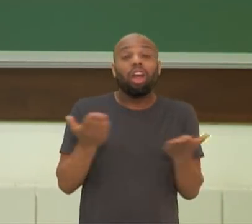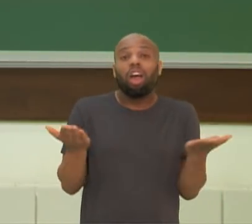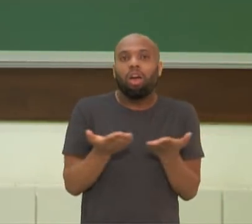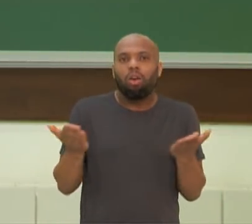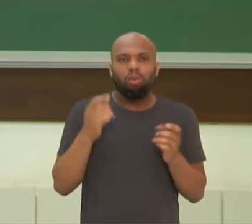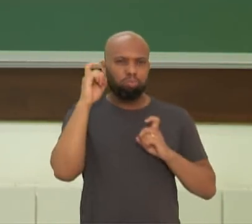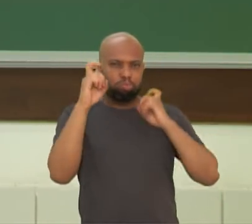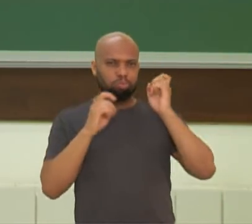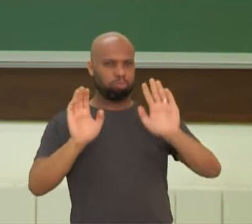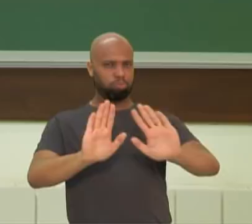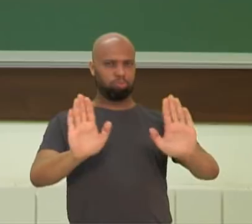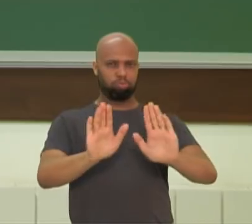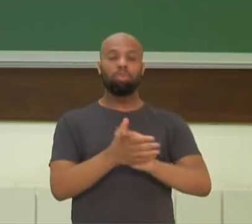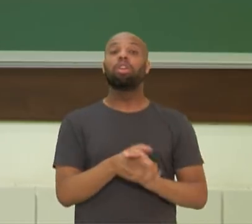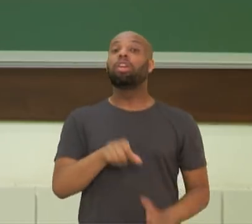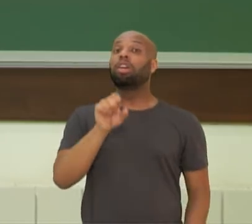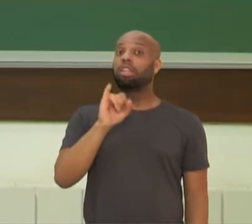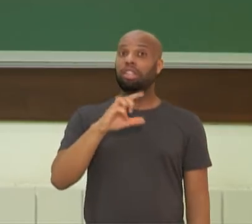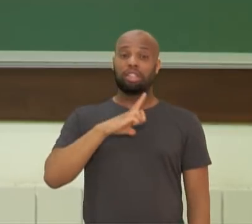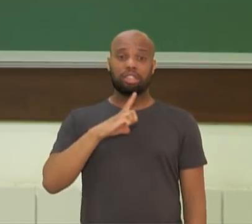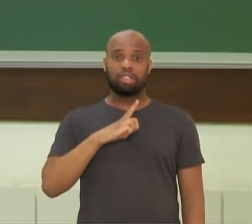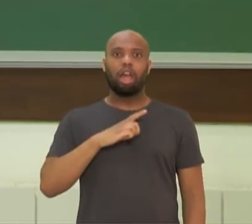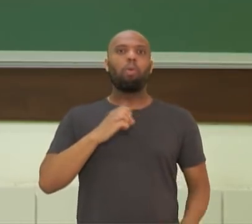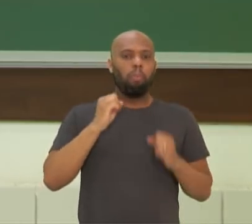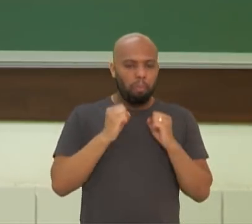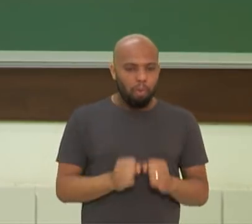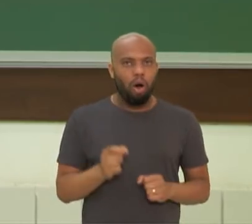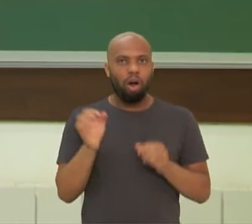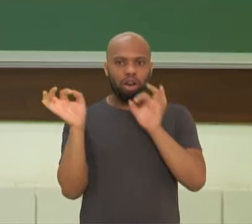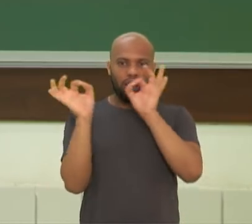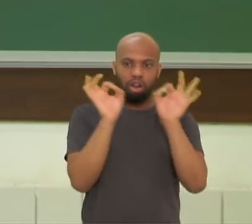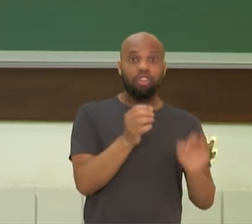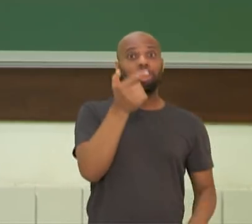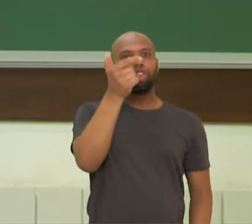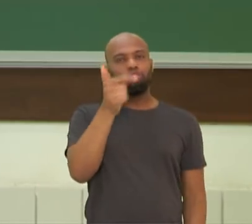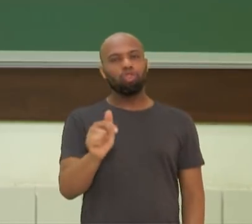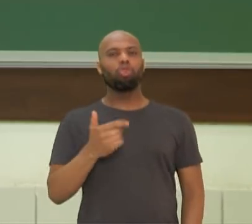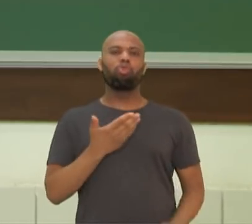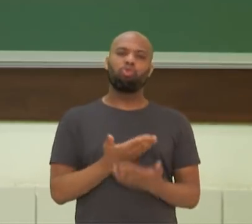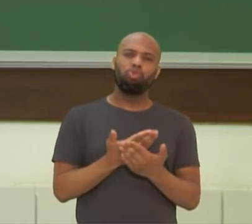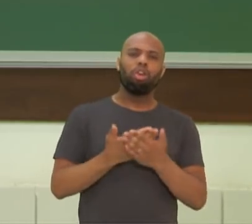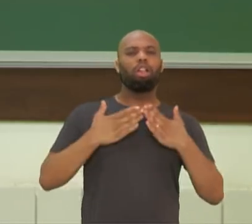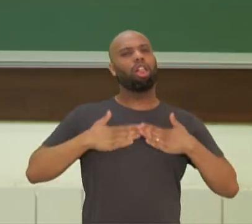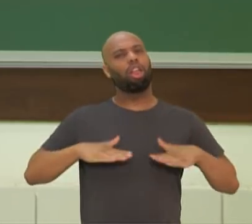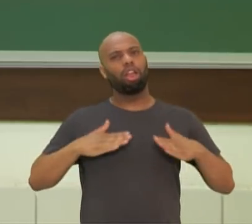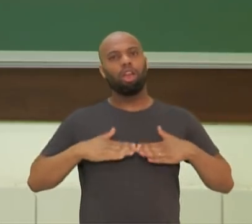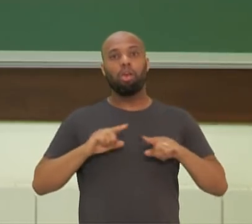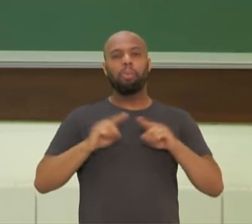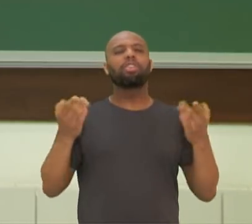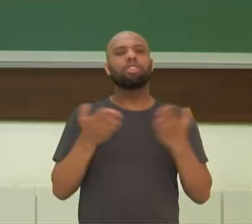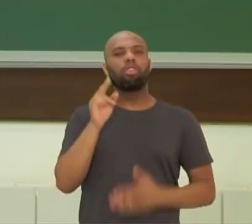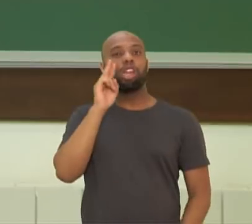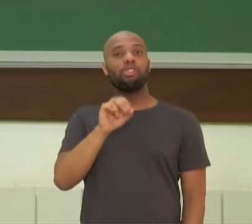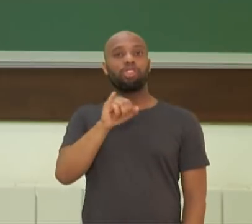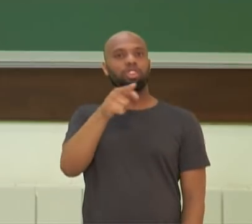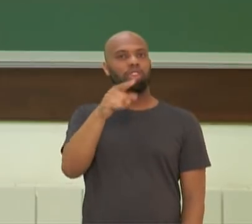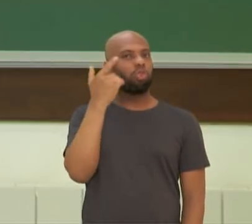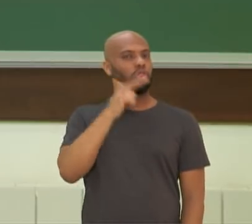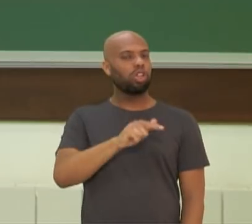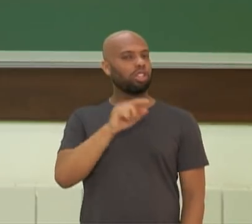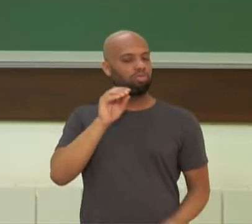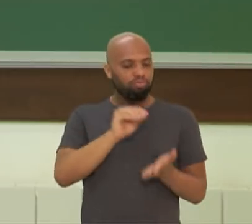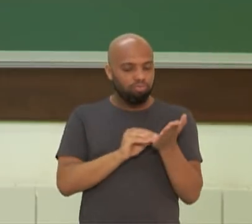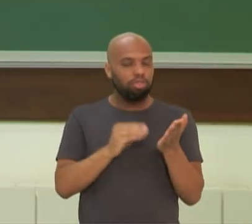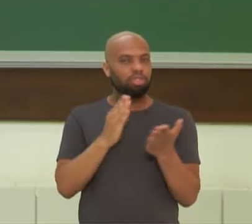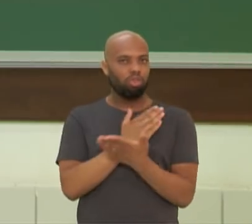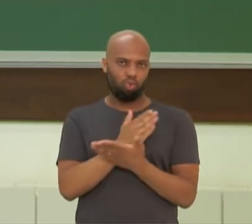precisa se preocupar. Qualquer coisa você pode assistir novamente essa aula depois, com calma, né? Mas vamos dar uma olhada lá para ver se você lembrou